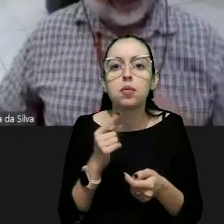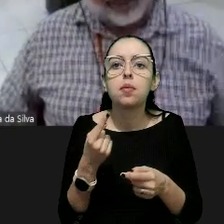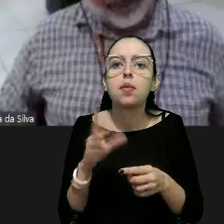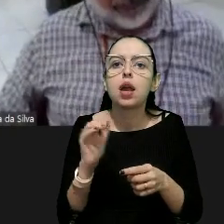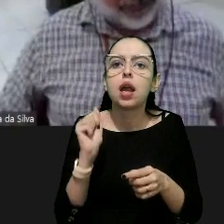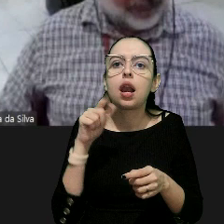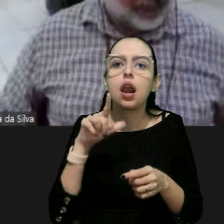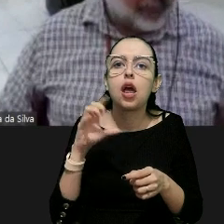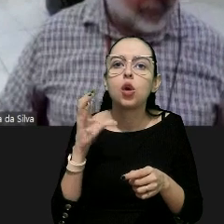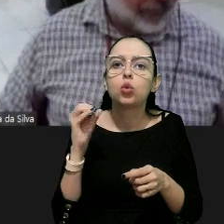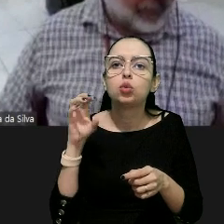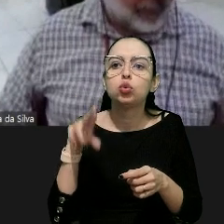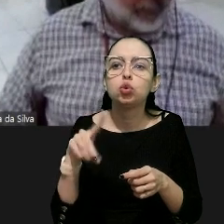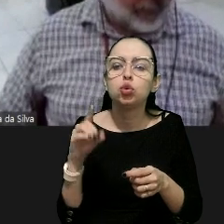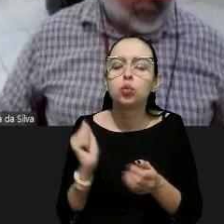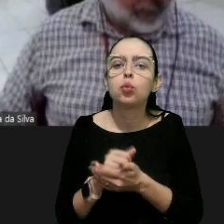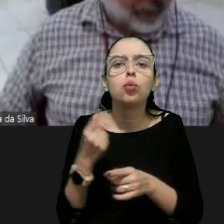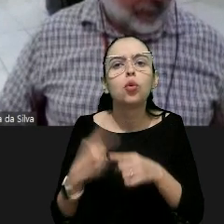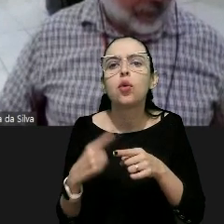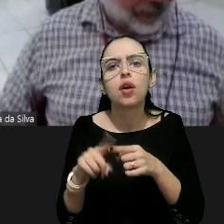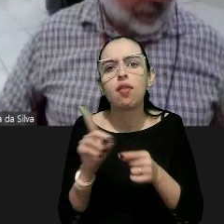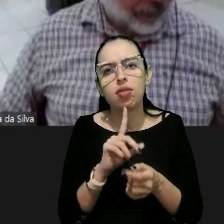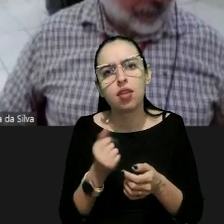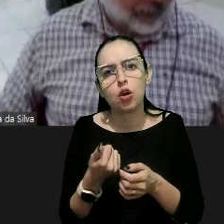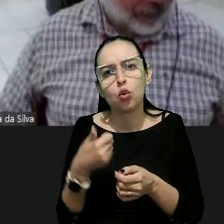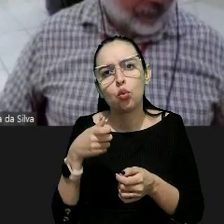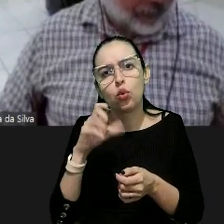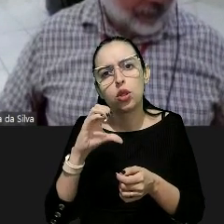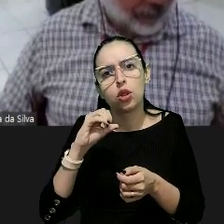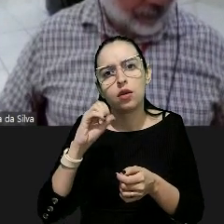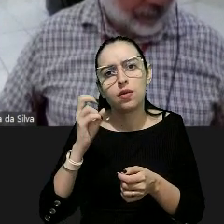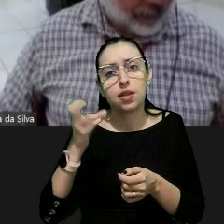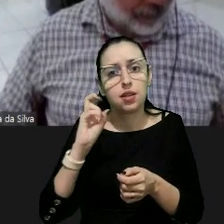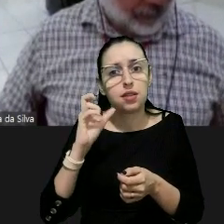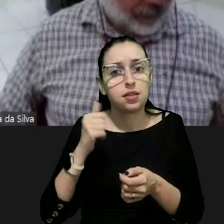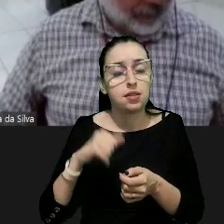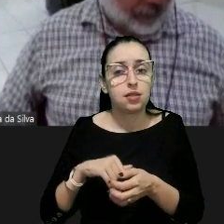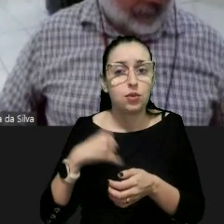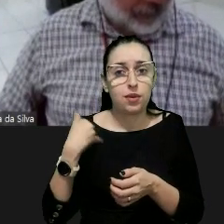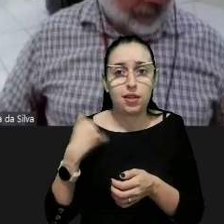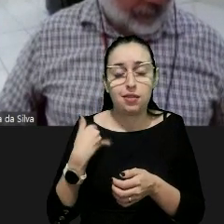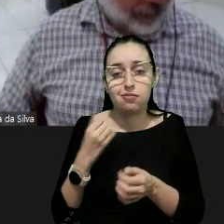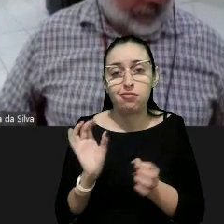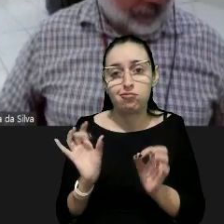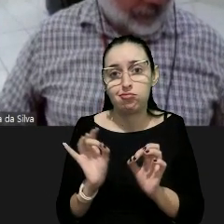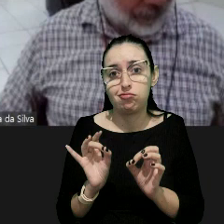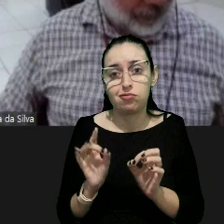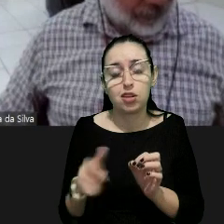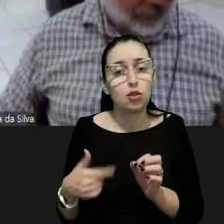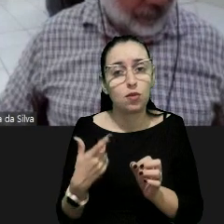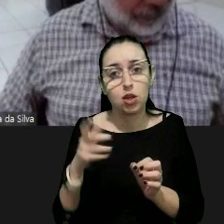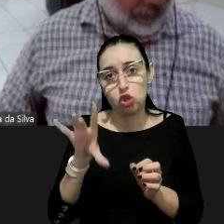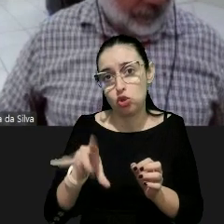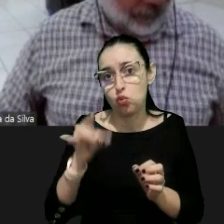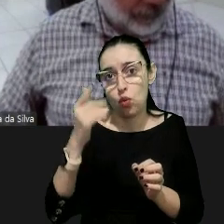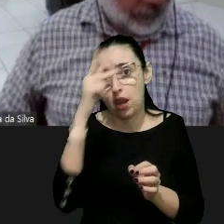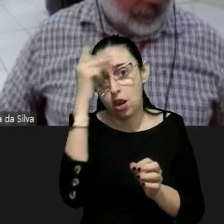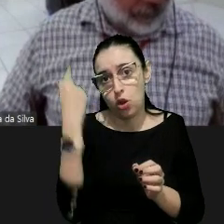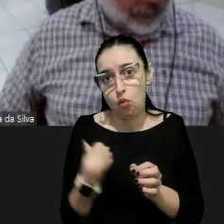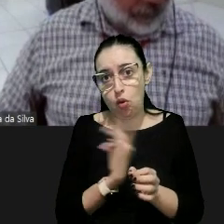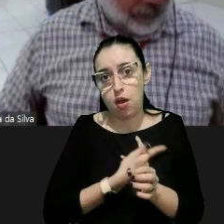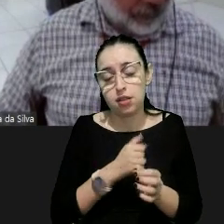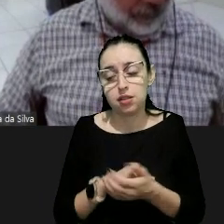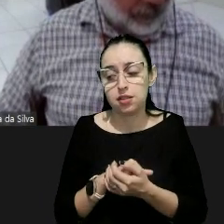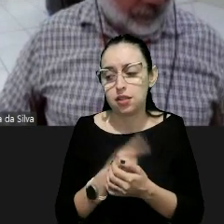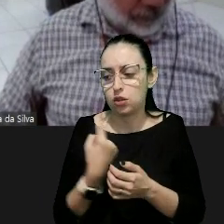não? Cláudio, por que não aos 95? Pois Porque, é, isso não depende da gente, né? mas olha, eu vou